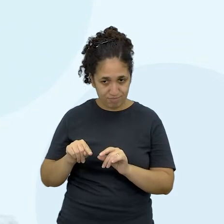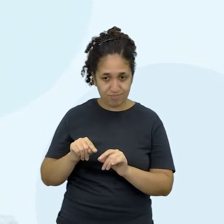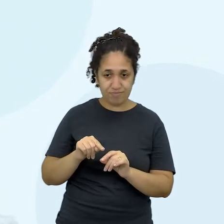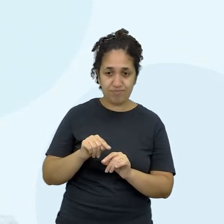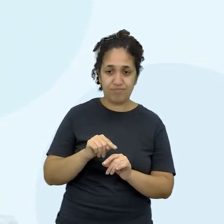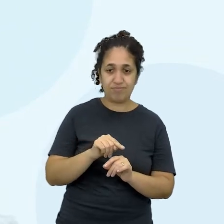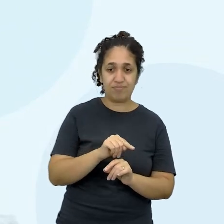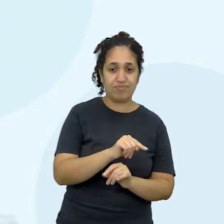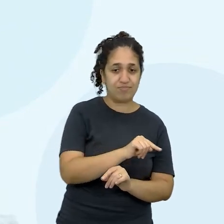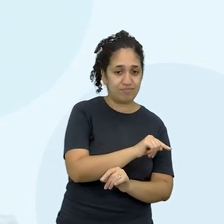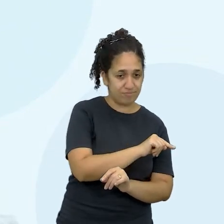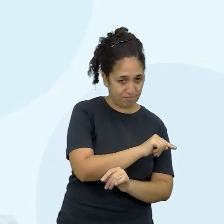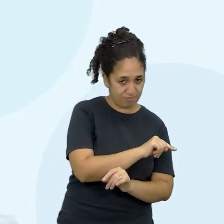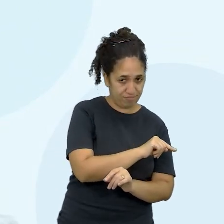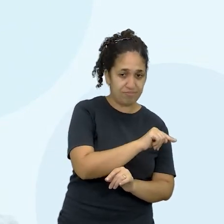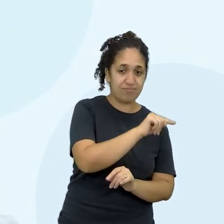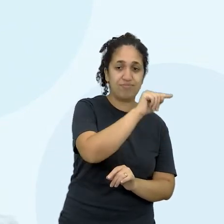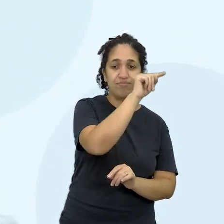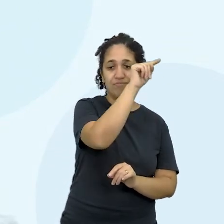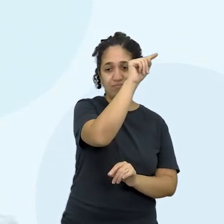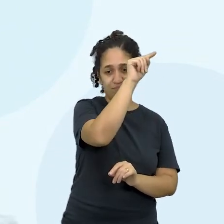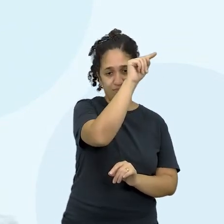10 centímetros cúbicos